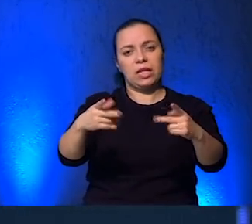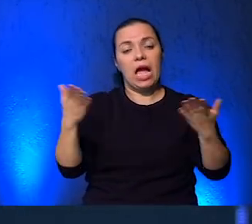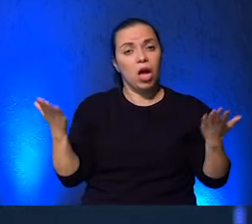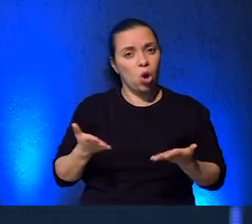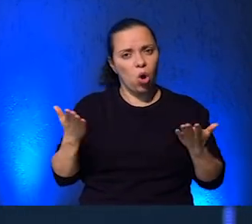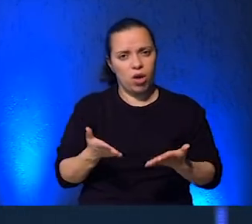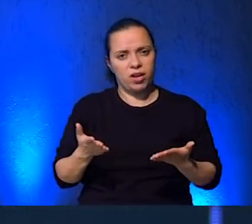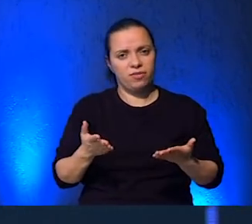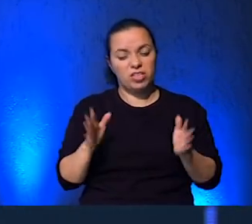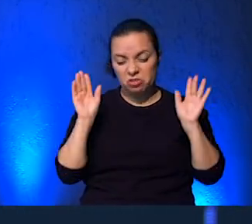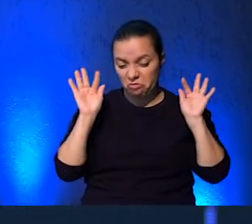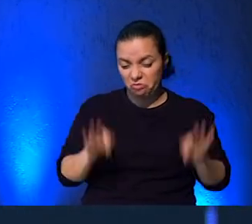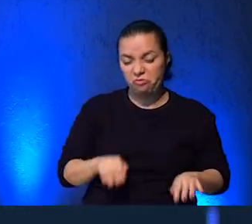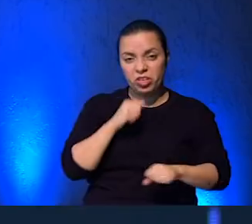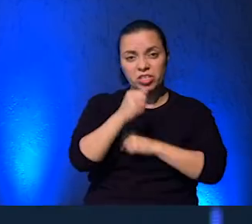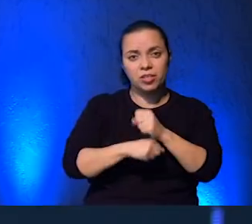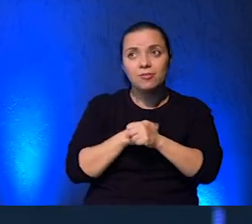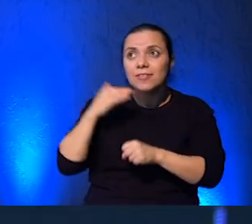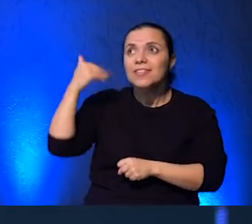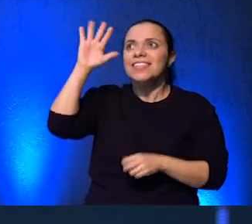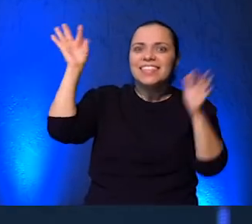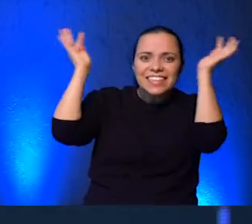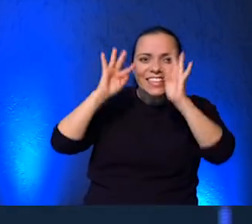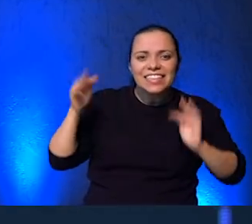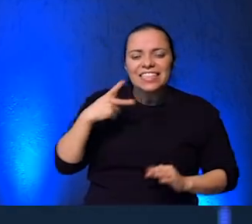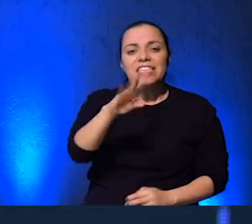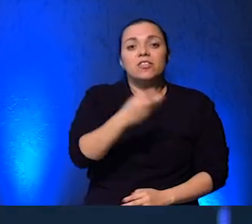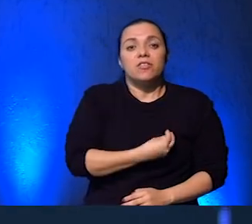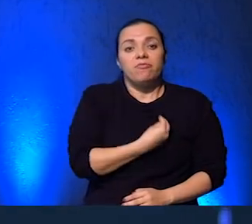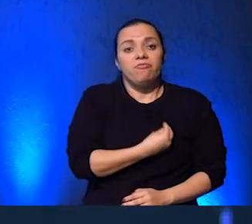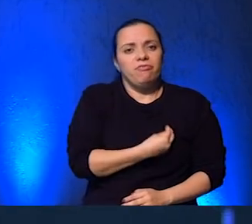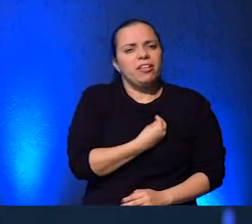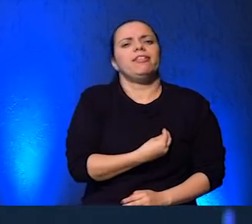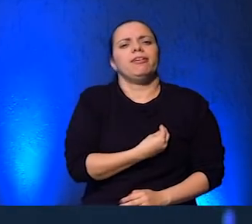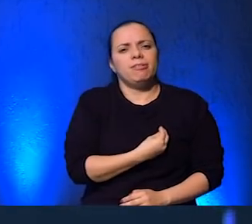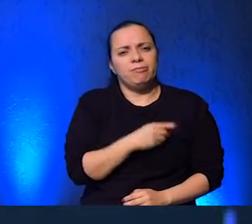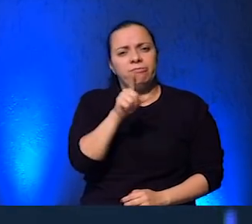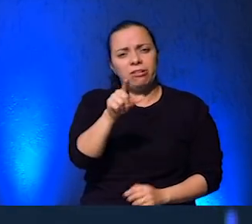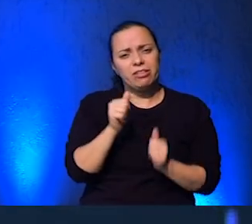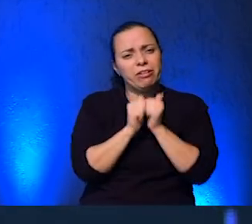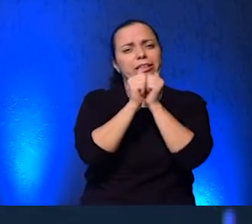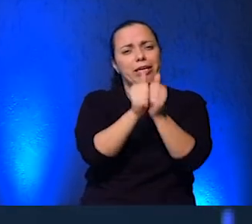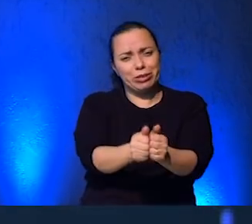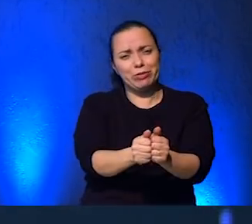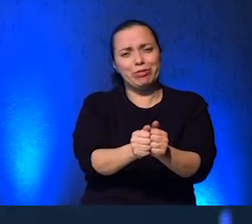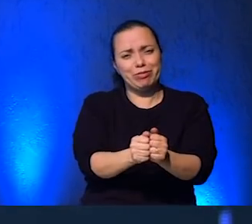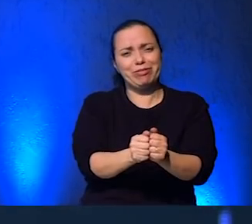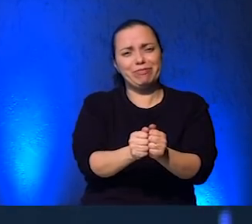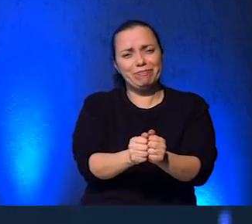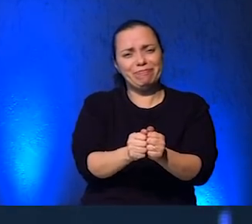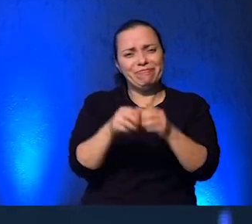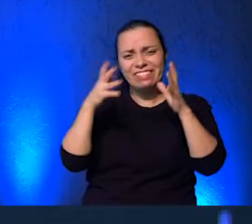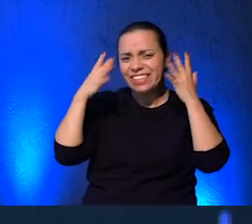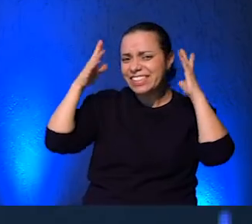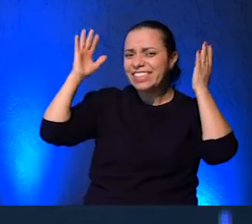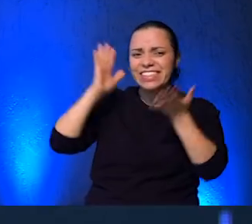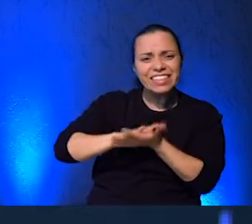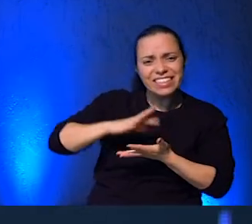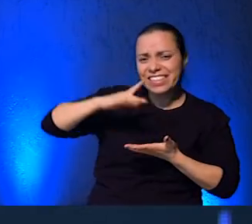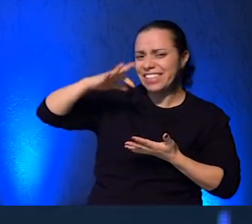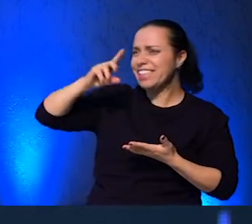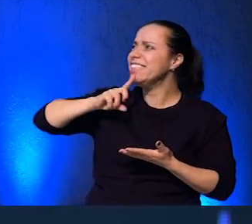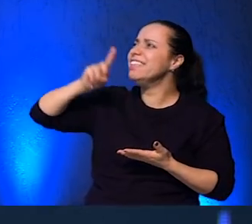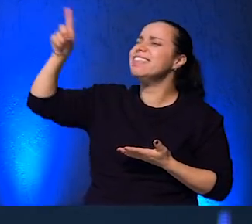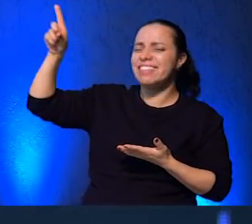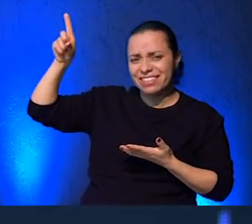a vá catar a mais você vai estar celebrando à deus nesse final de ano você vai